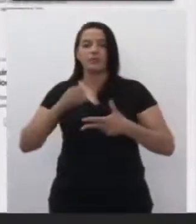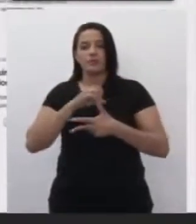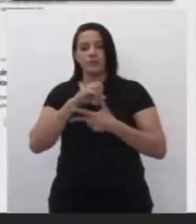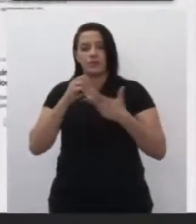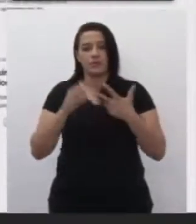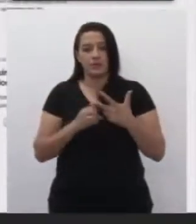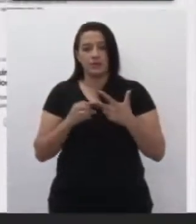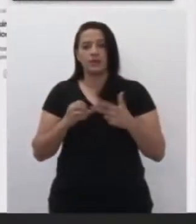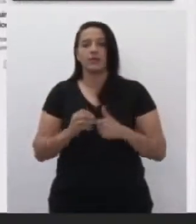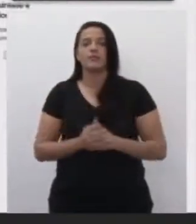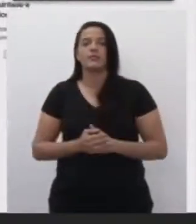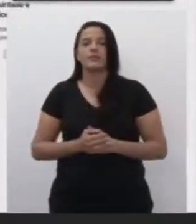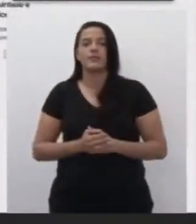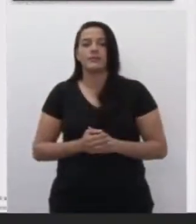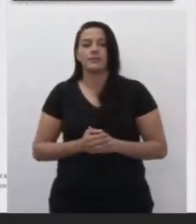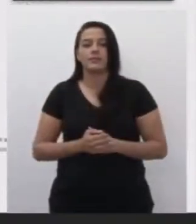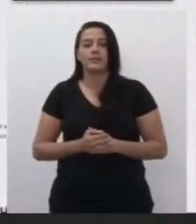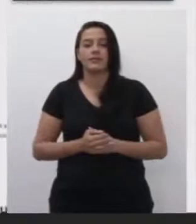conteúdo pedagógico.